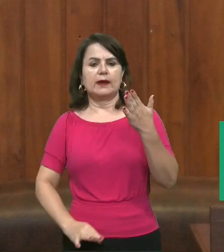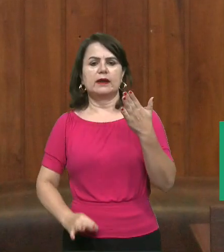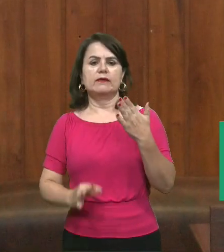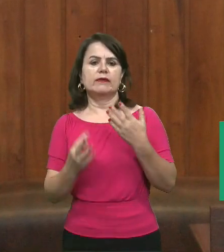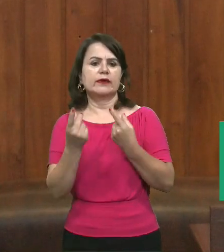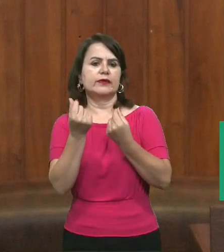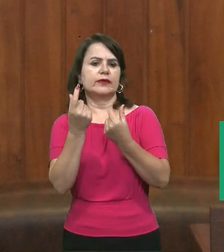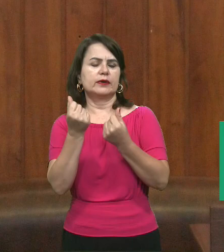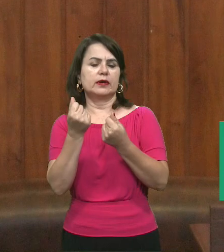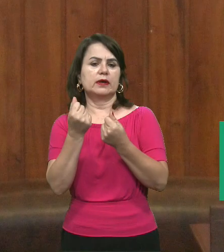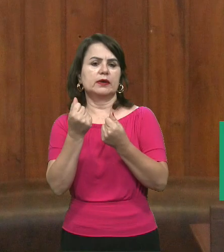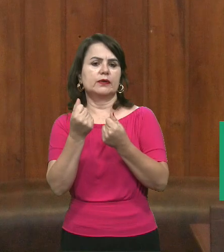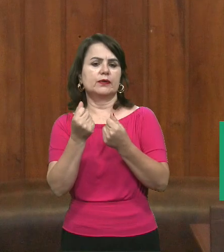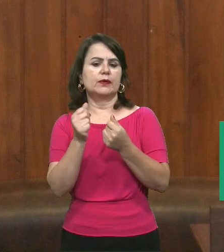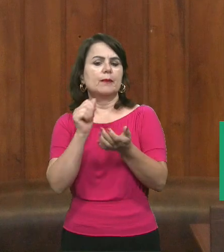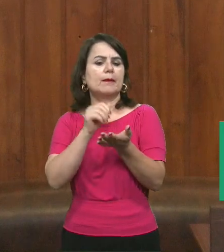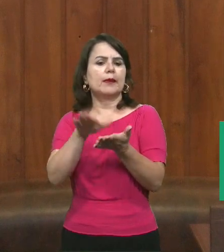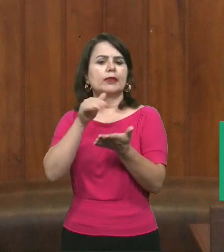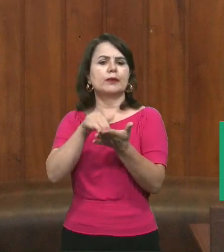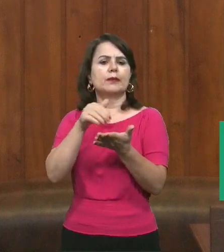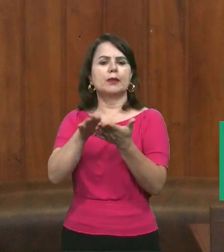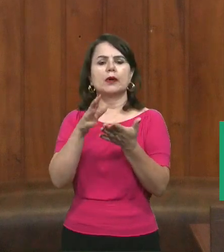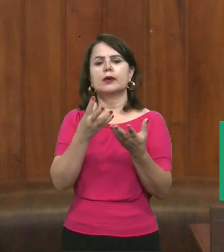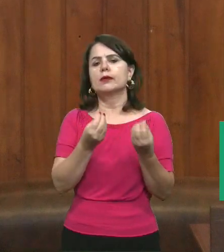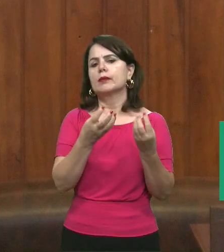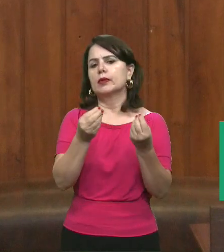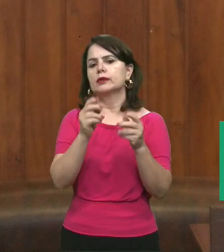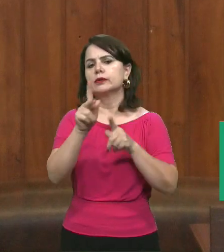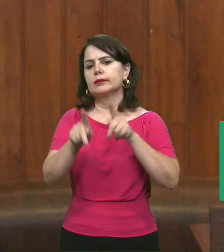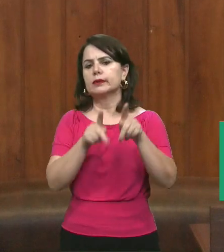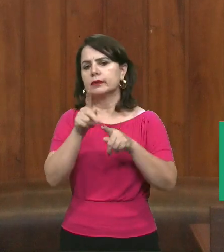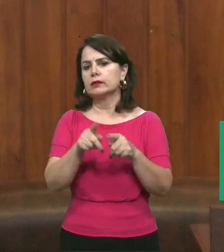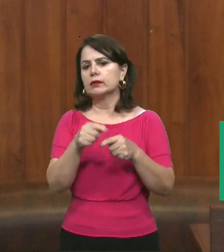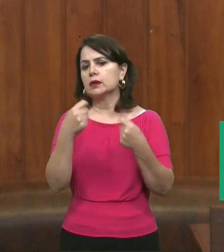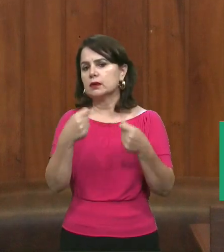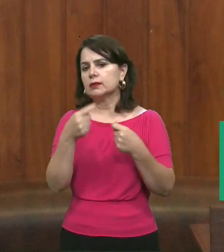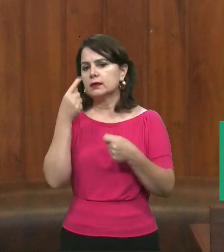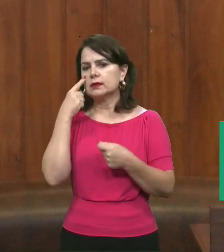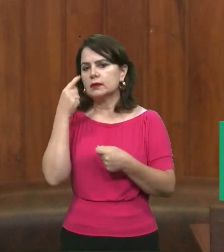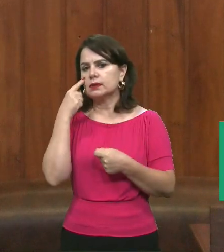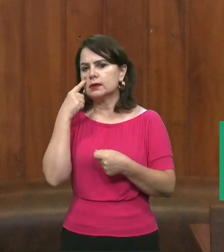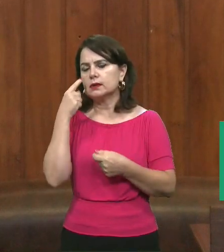Tarifaço e demissão, como tem em todo mundo. É só estudar, ver o que aconteceu na